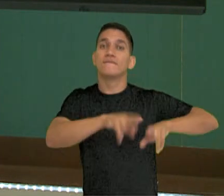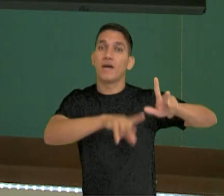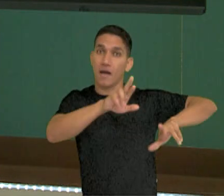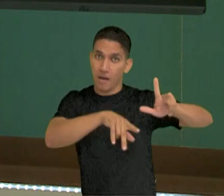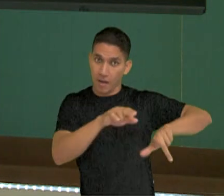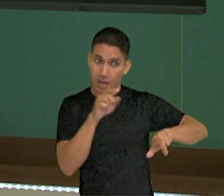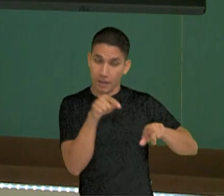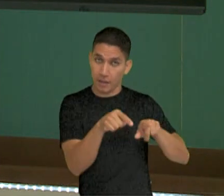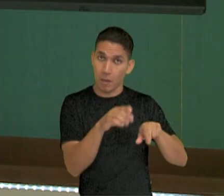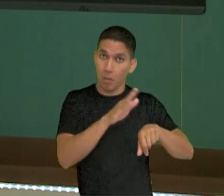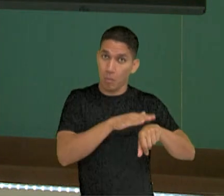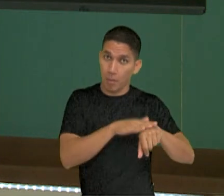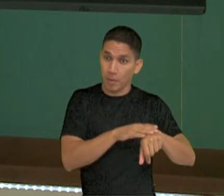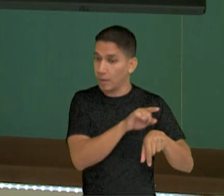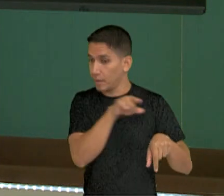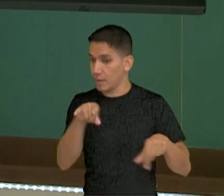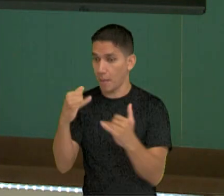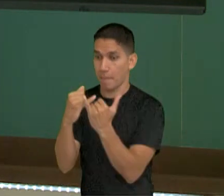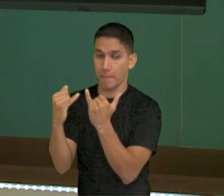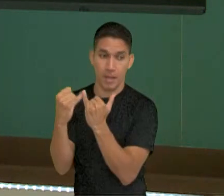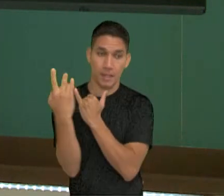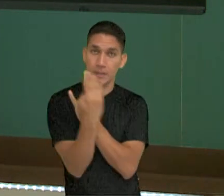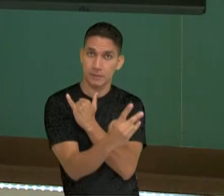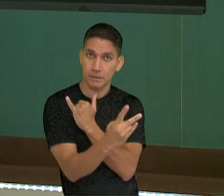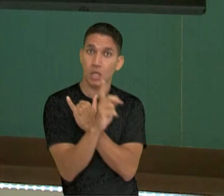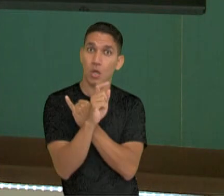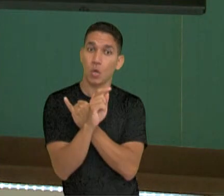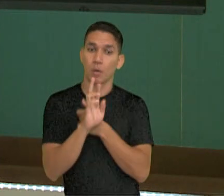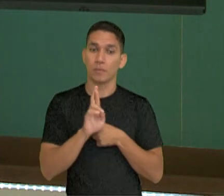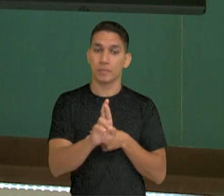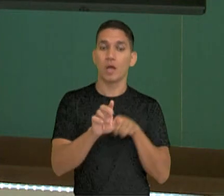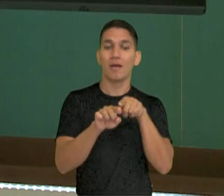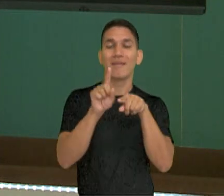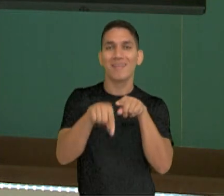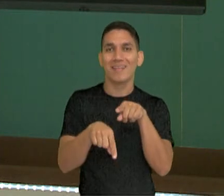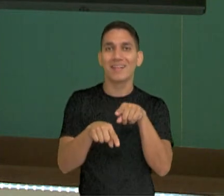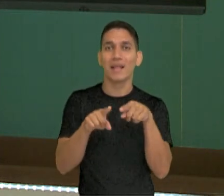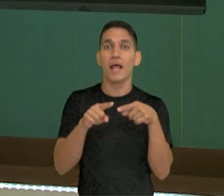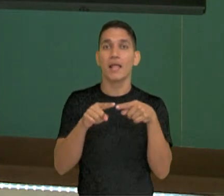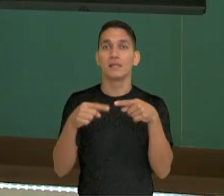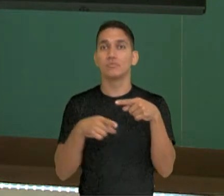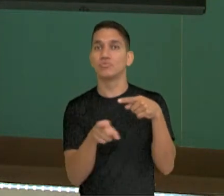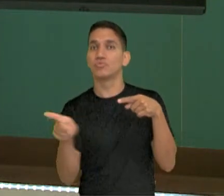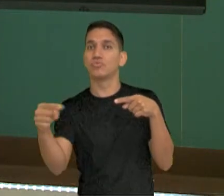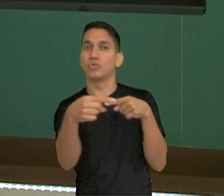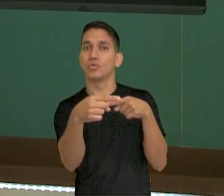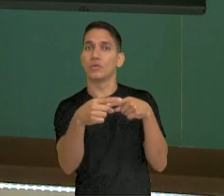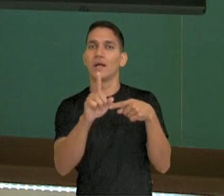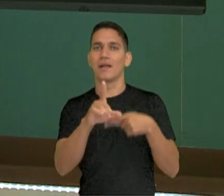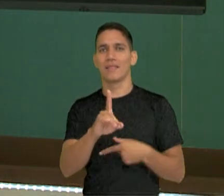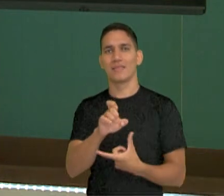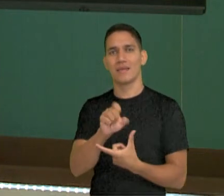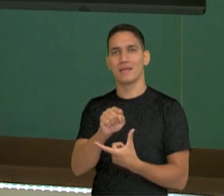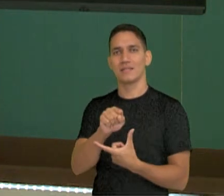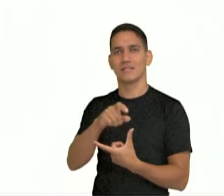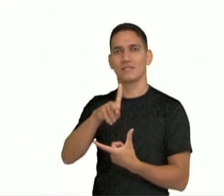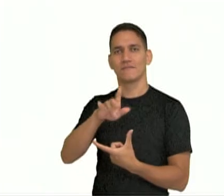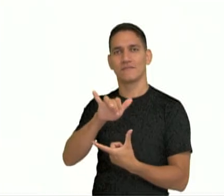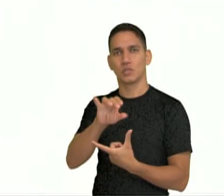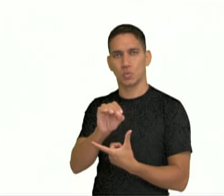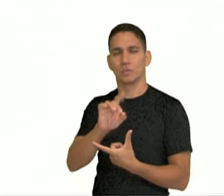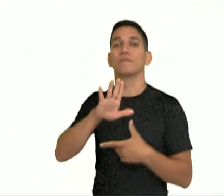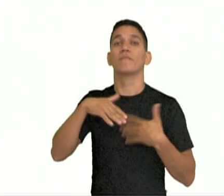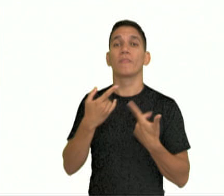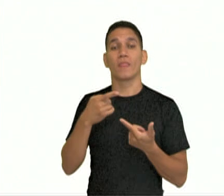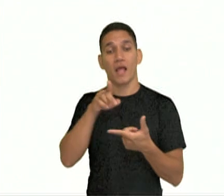naquele momento para a sua média, a gente vai chamar de desvio. Tranquilo? Esse desvio médio